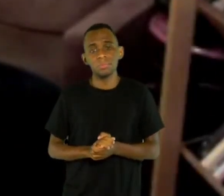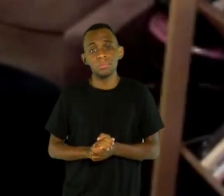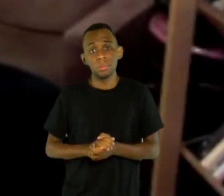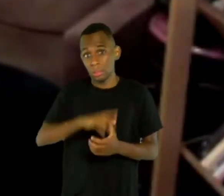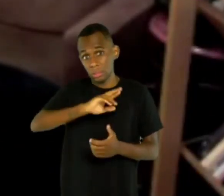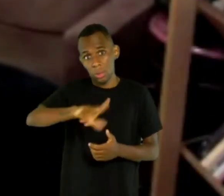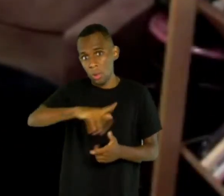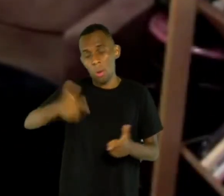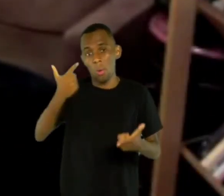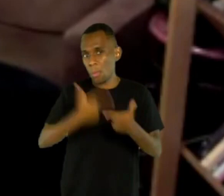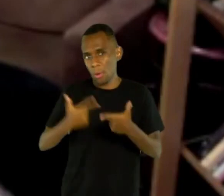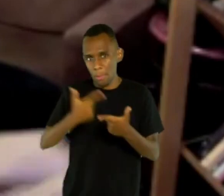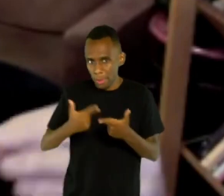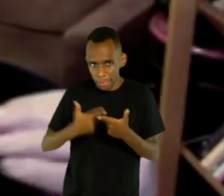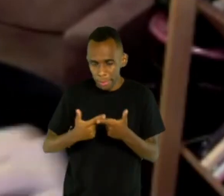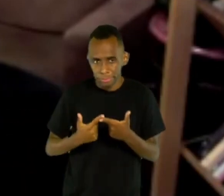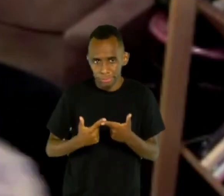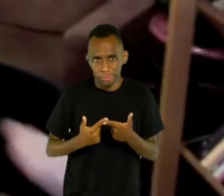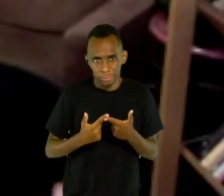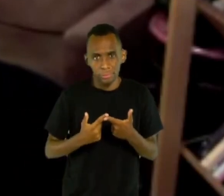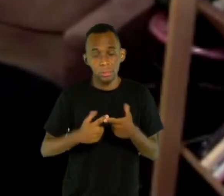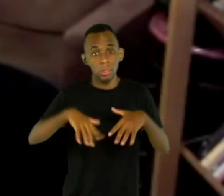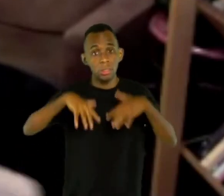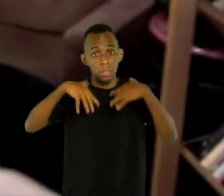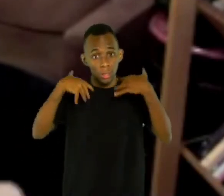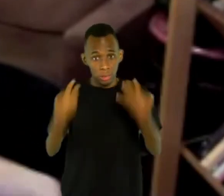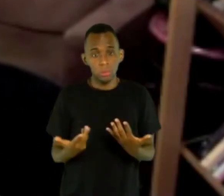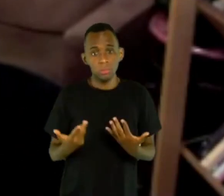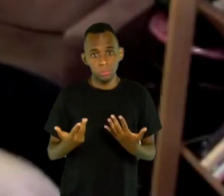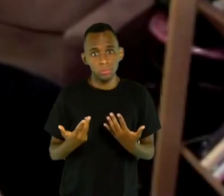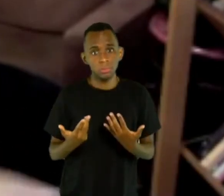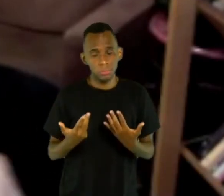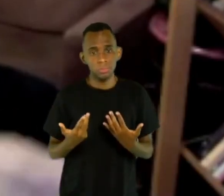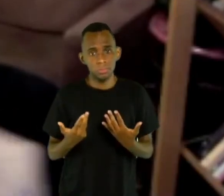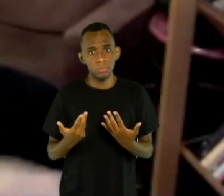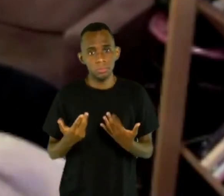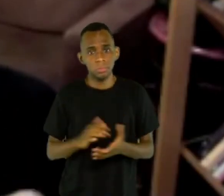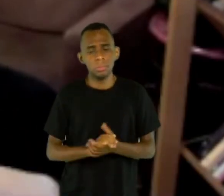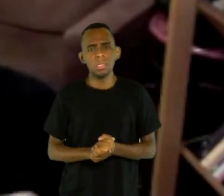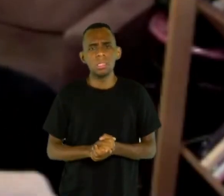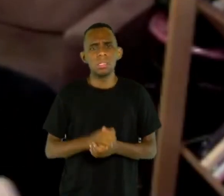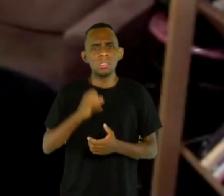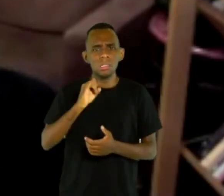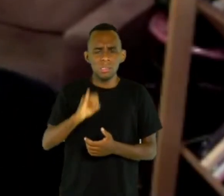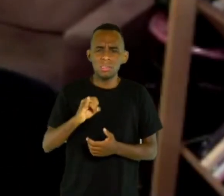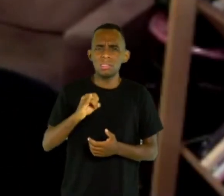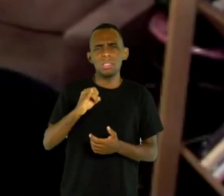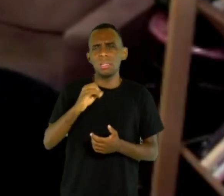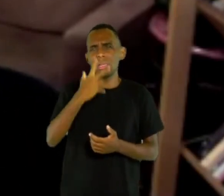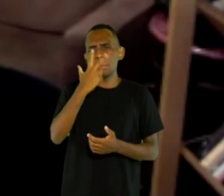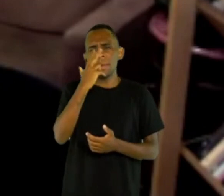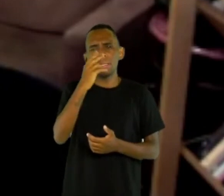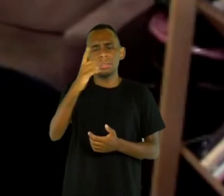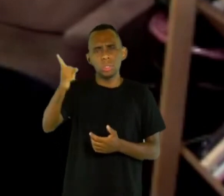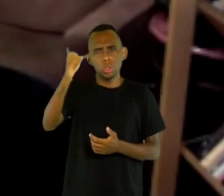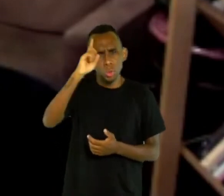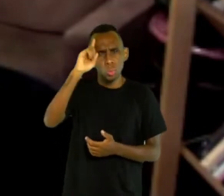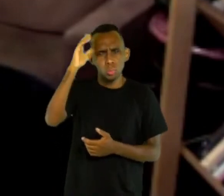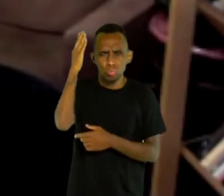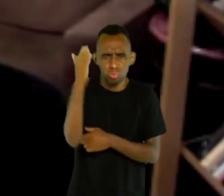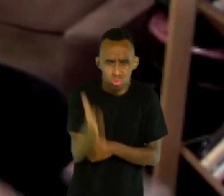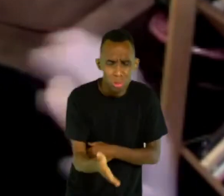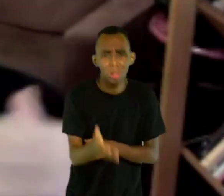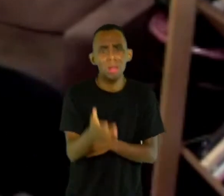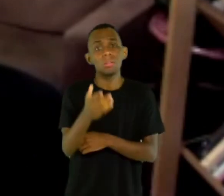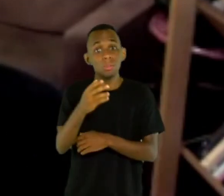né? Então, eu acho que se a gente cotidianiza, vou usar um termo que não existe